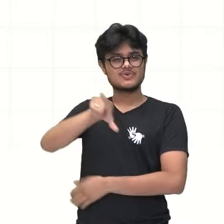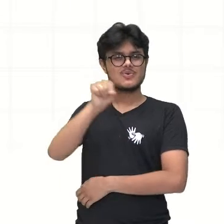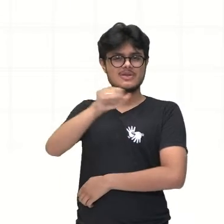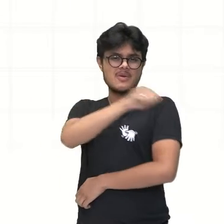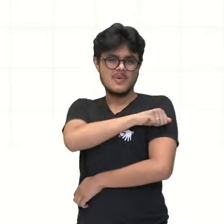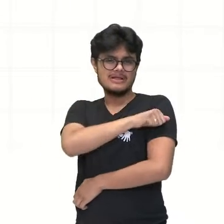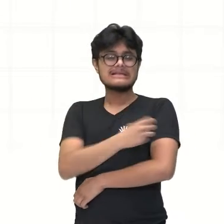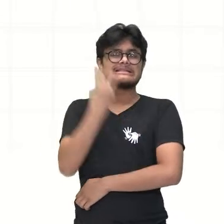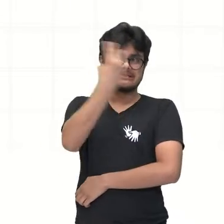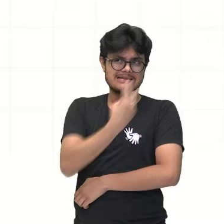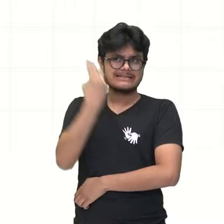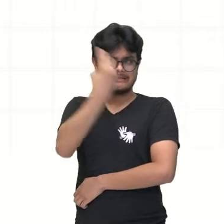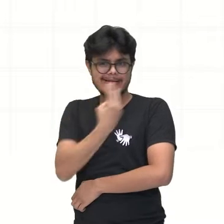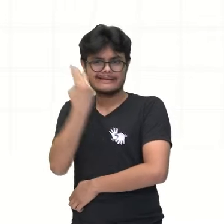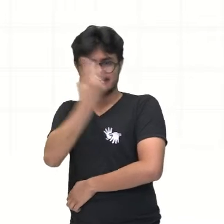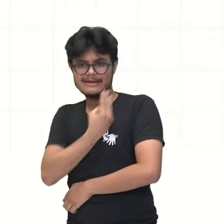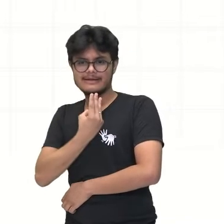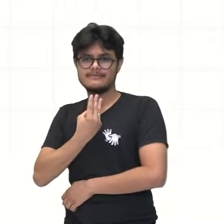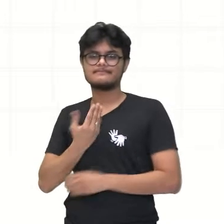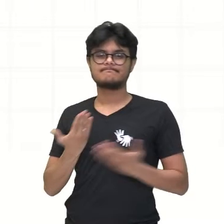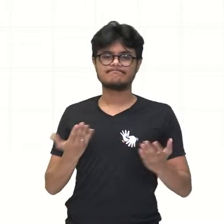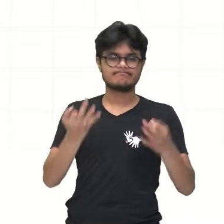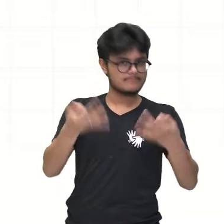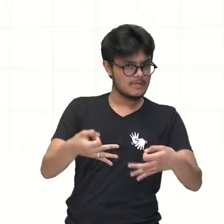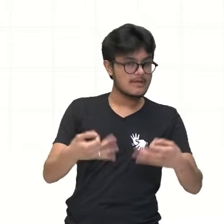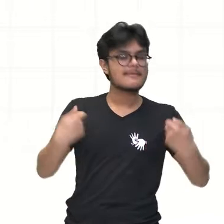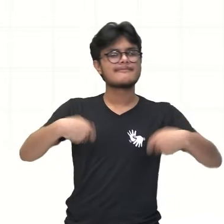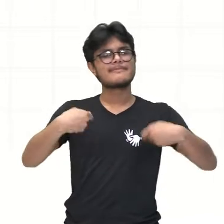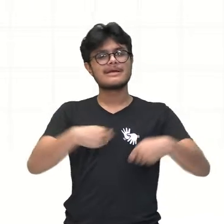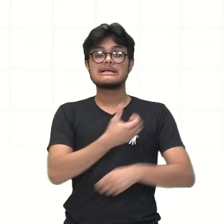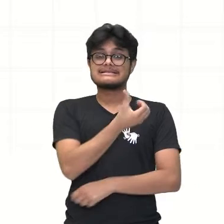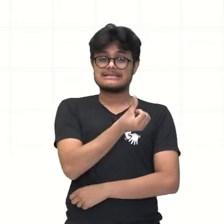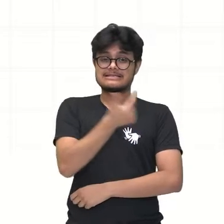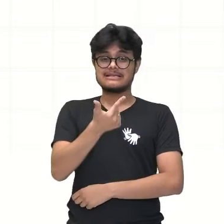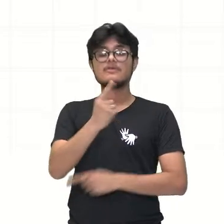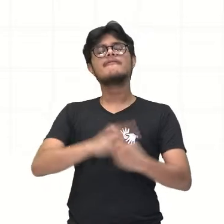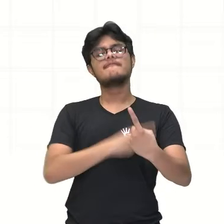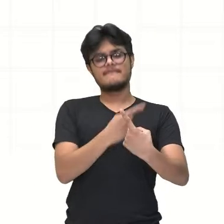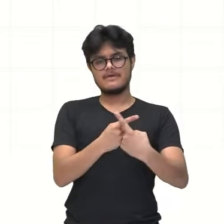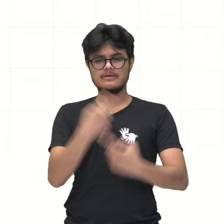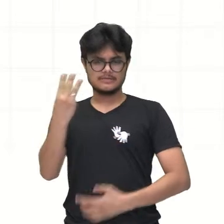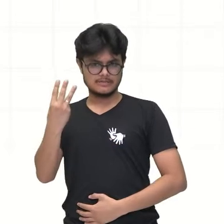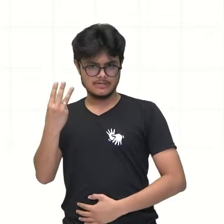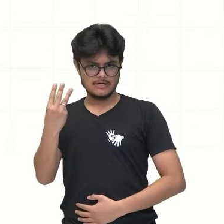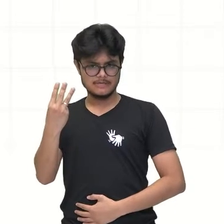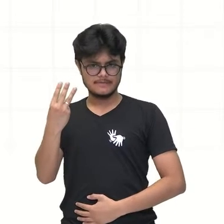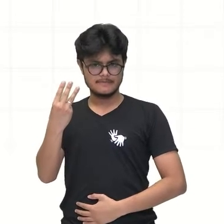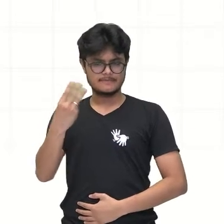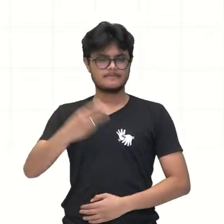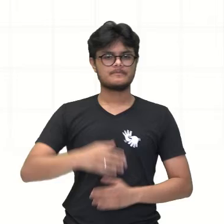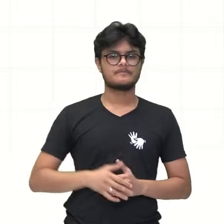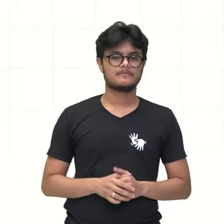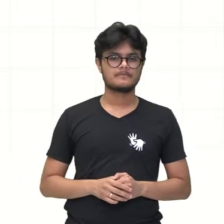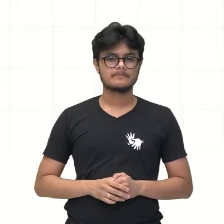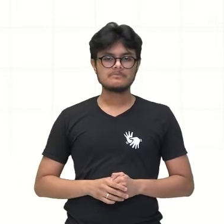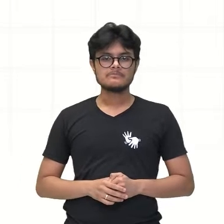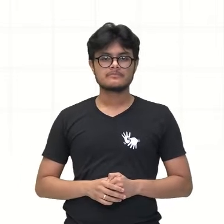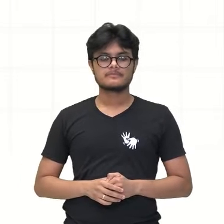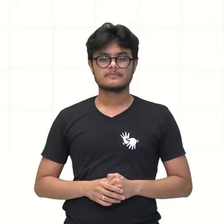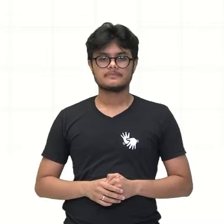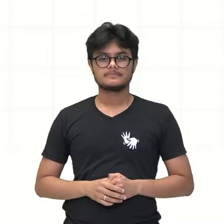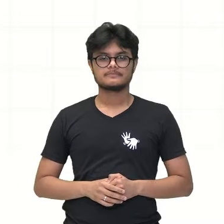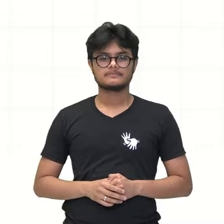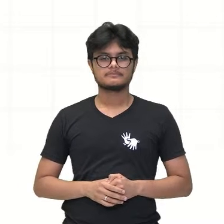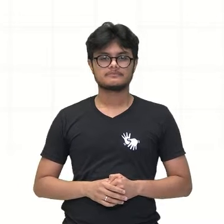3 horas, 3 horas, 3 horas. Então, eu preciso multiplicar esses dois valores. 62 vezes